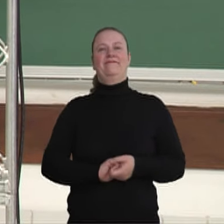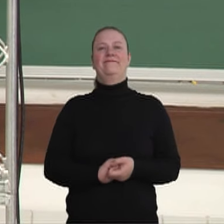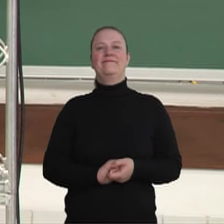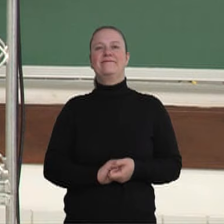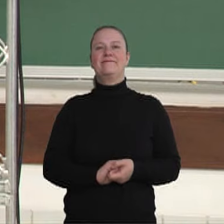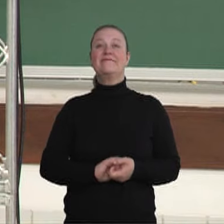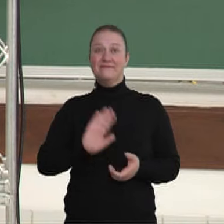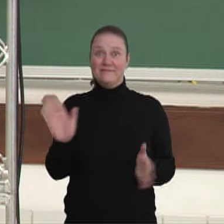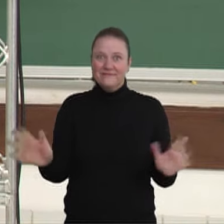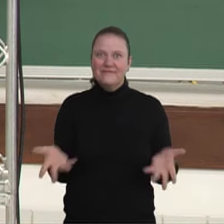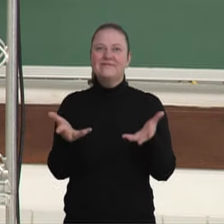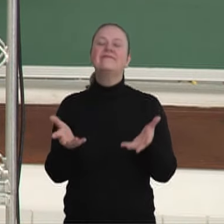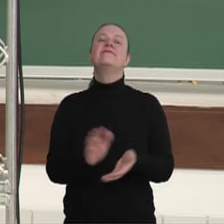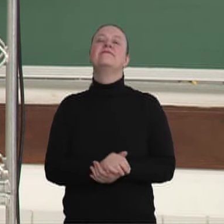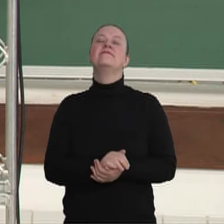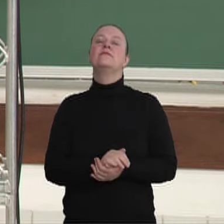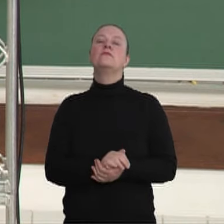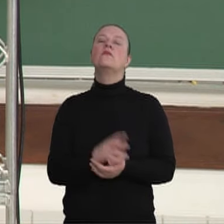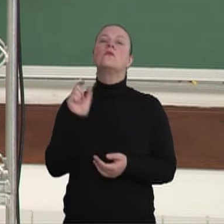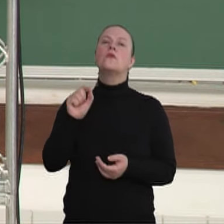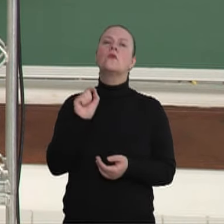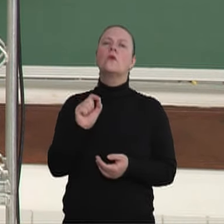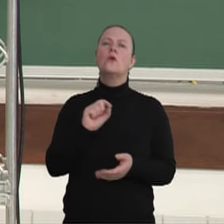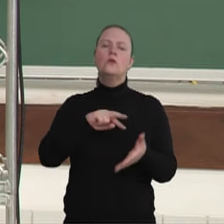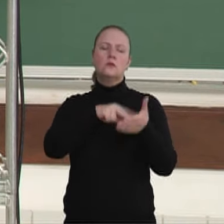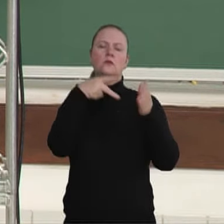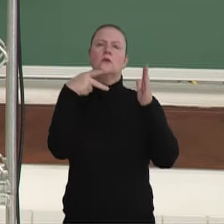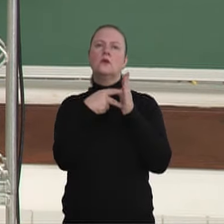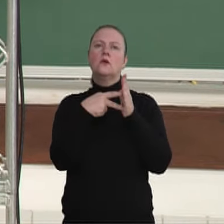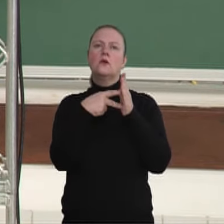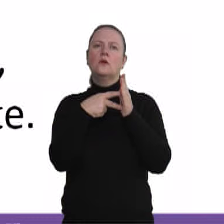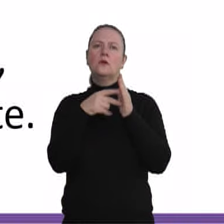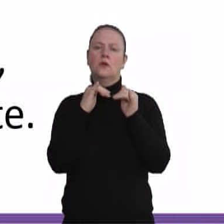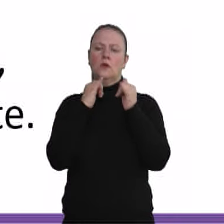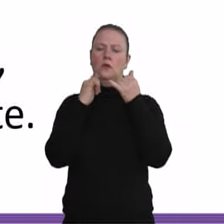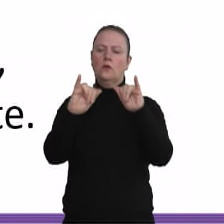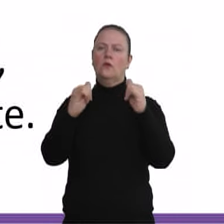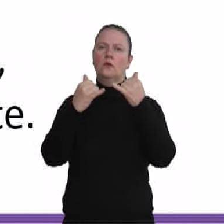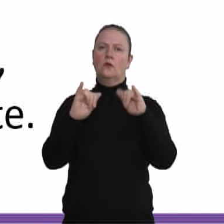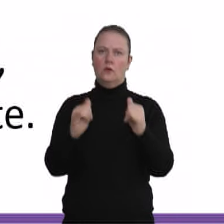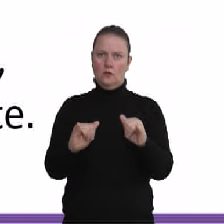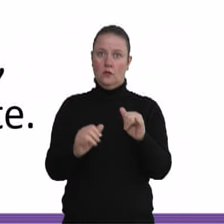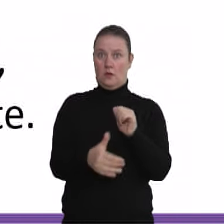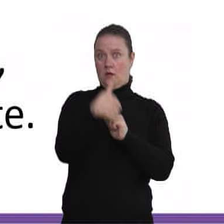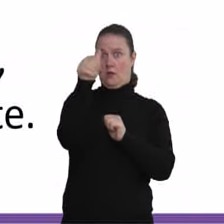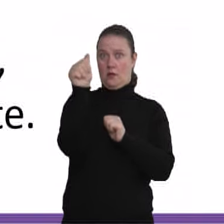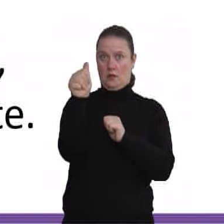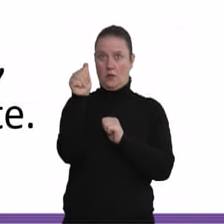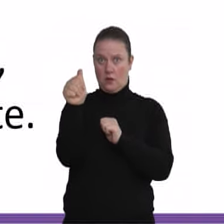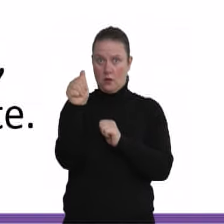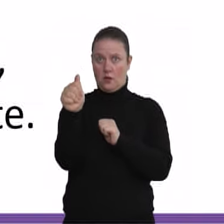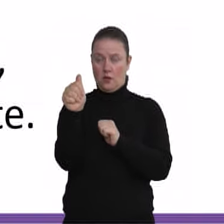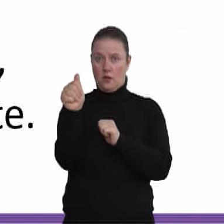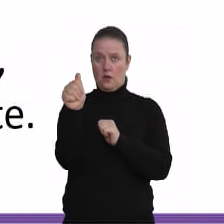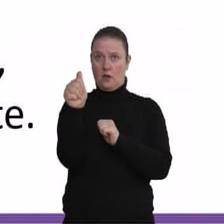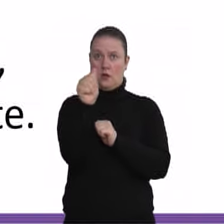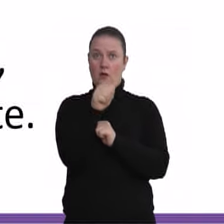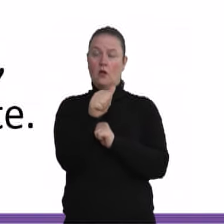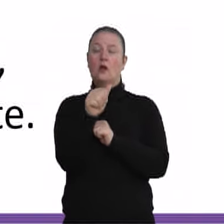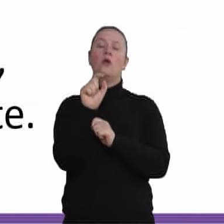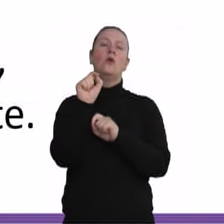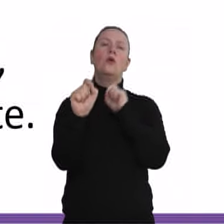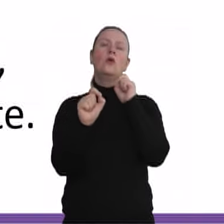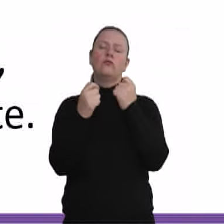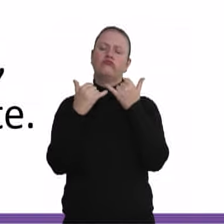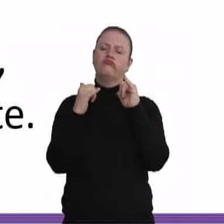Bom, vamos lá então ao nosso quiz. Qual é a definição de calor? Letra A, médio grau de agitação térmica das moléculas. Letra B,